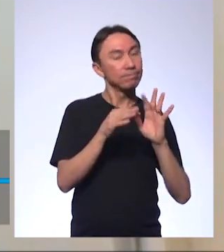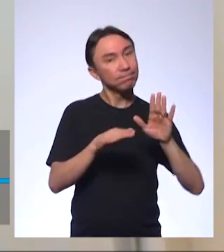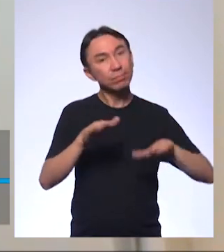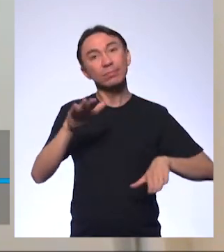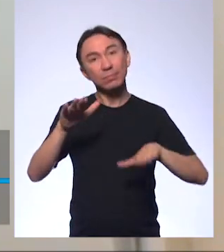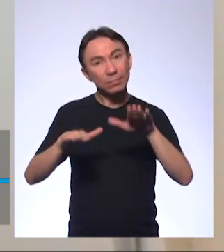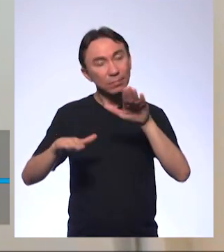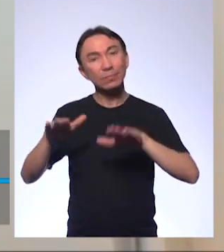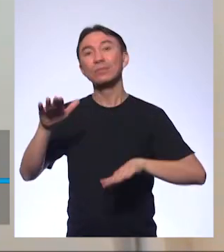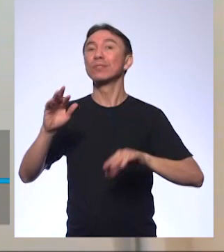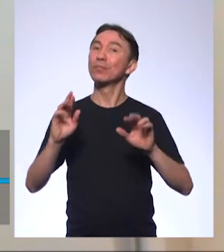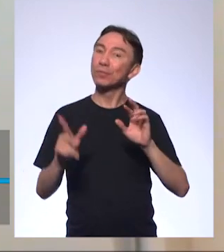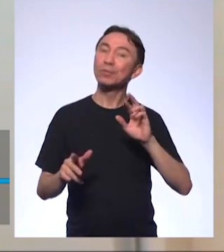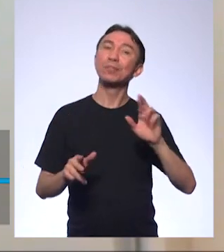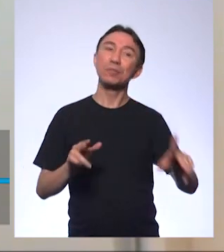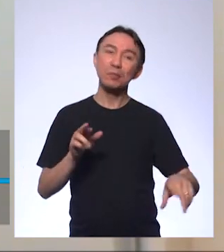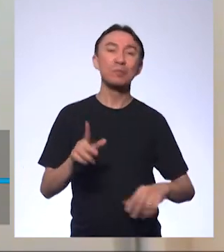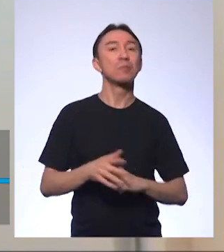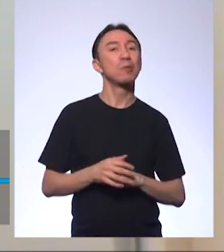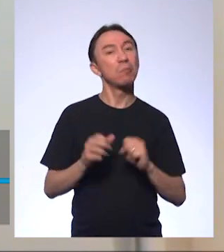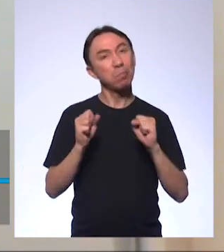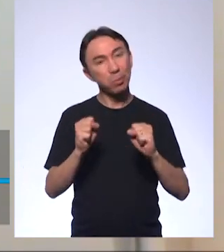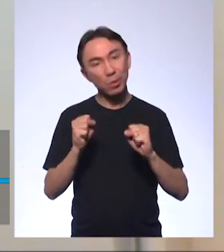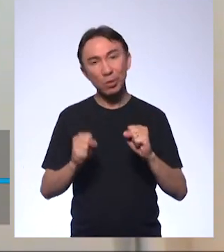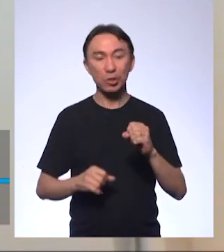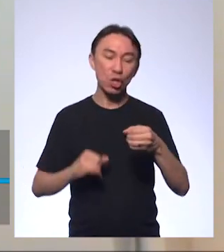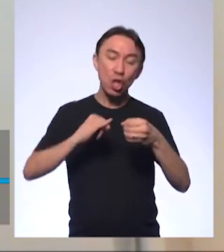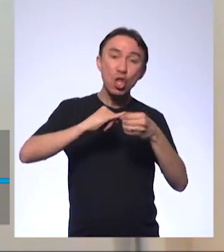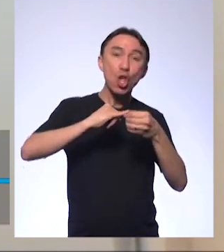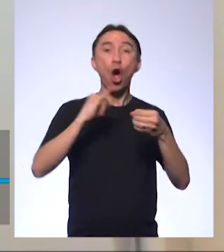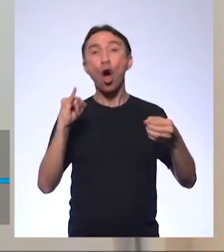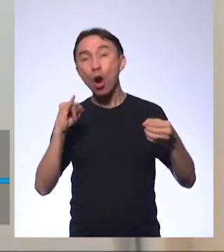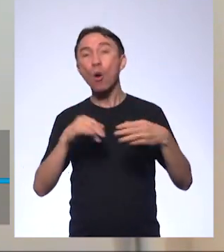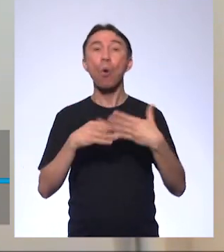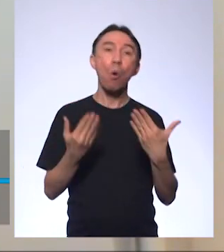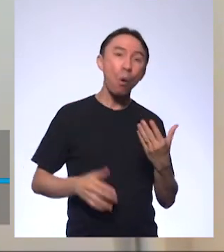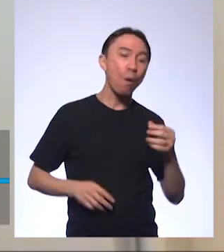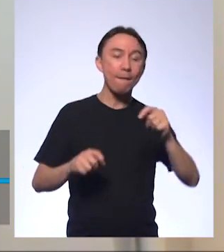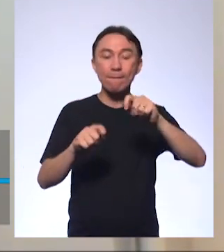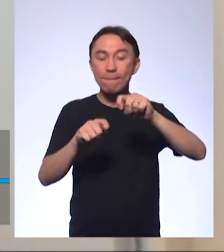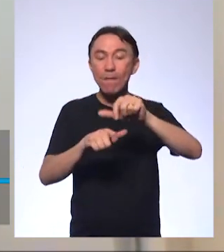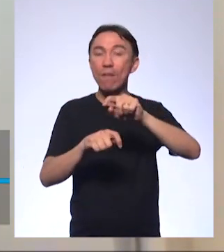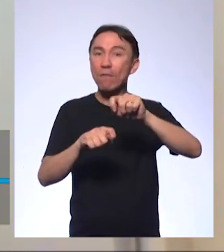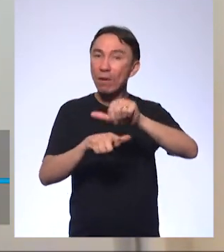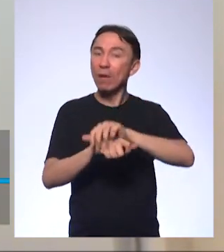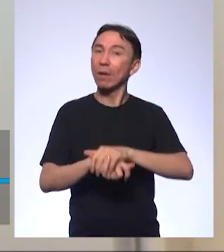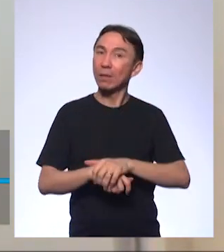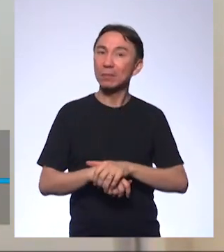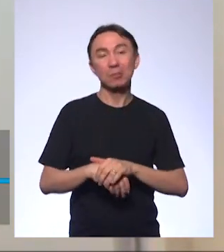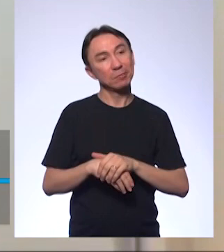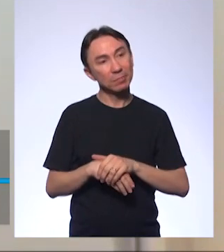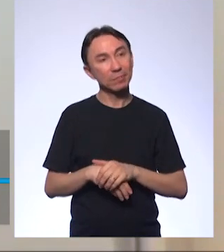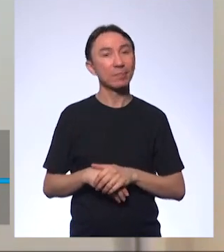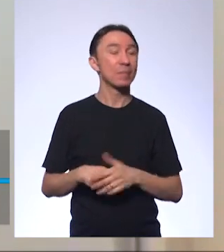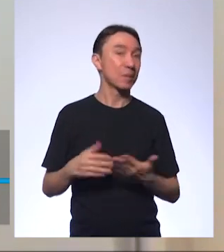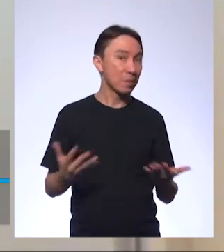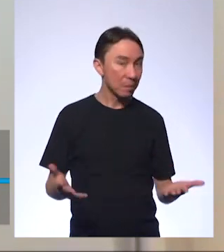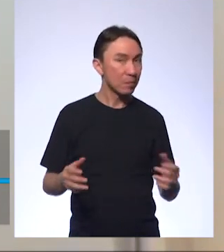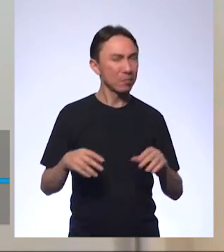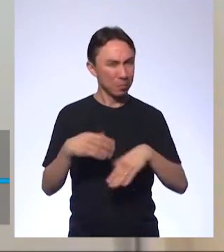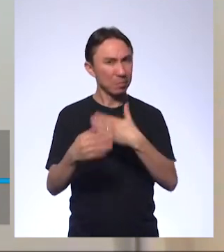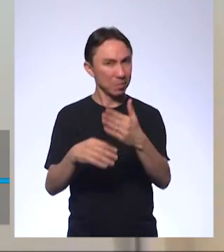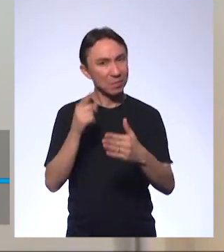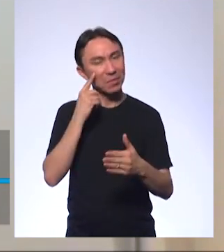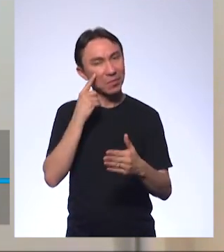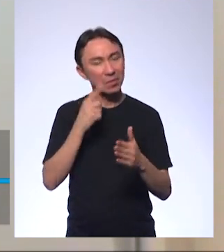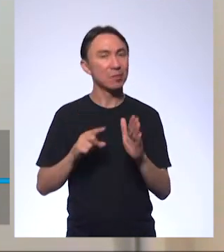dele seja diferente, pode ser iônica ou pode ser covalente, depende de quem ele estiver junto, ele forma até os hidretos, né? A gente pode se aprofundar um pouco mais